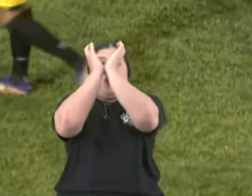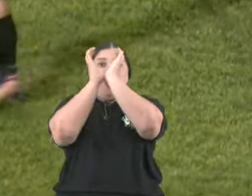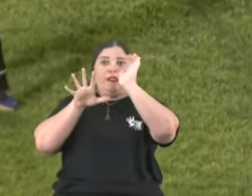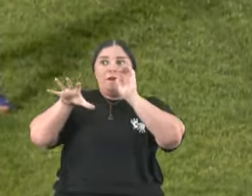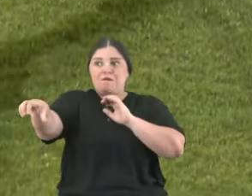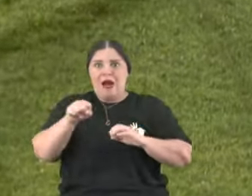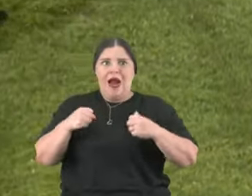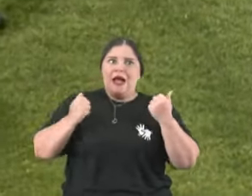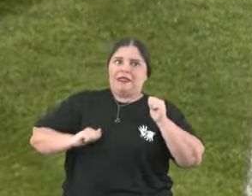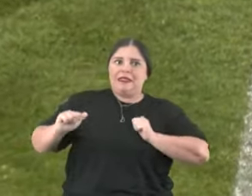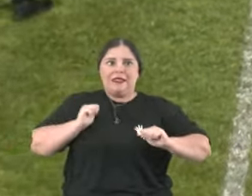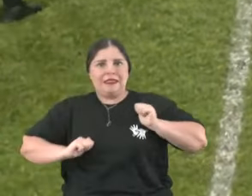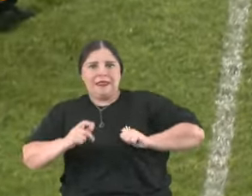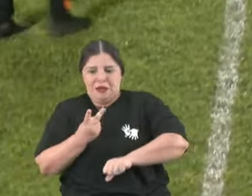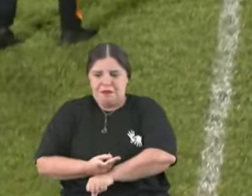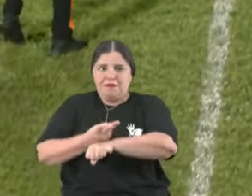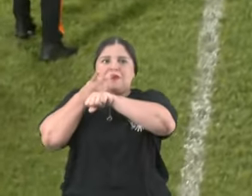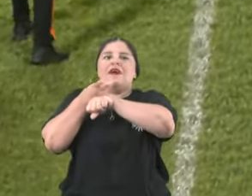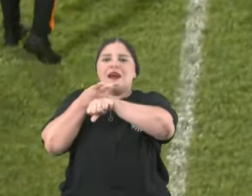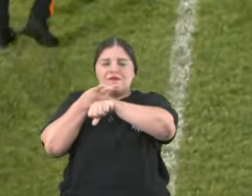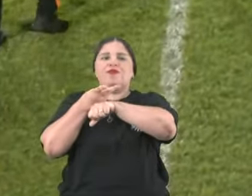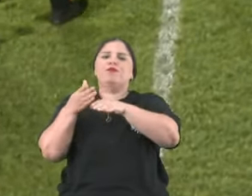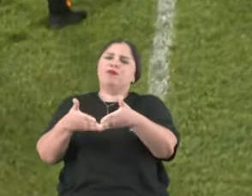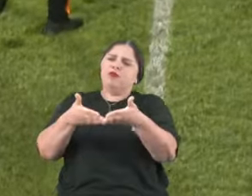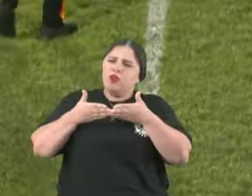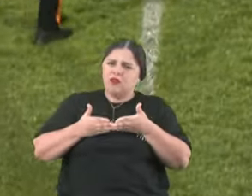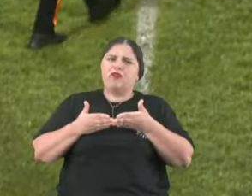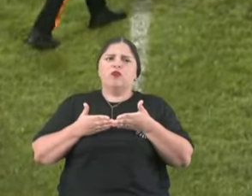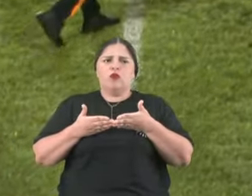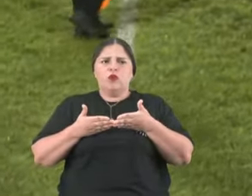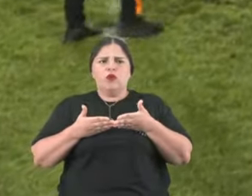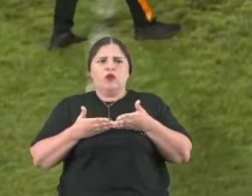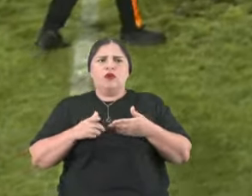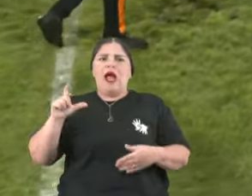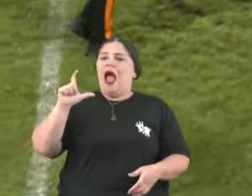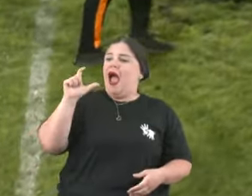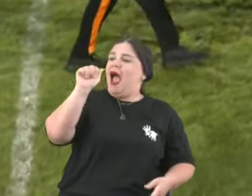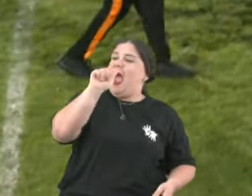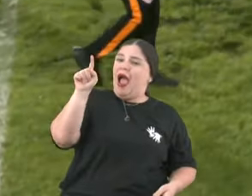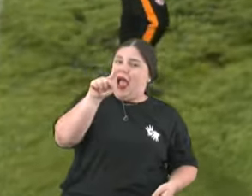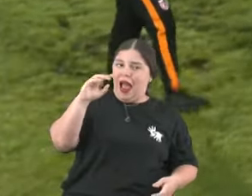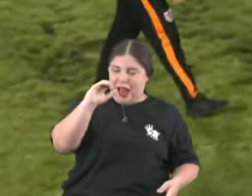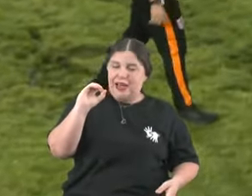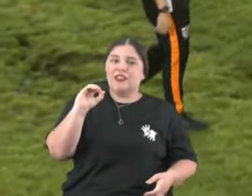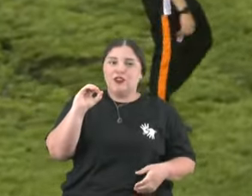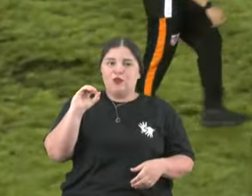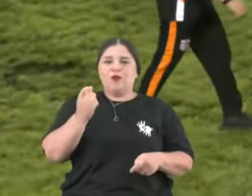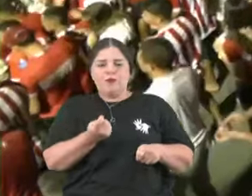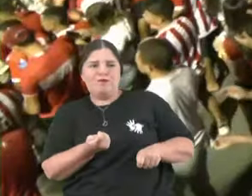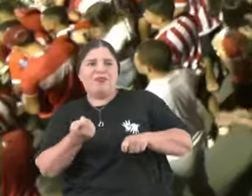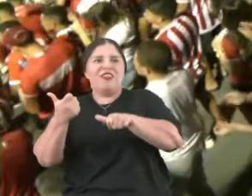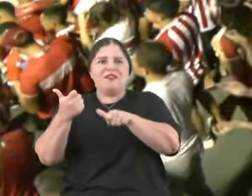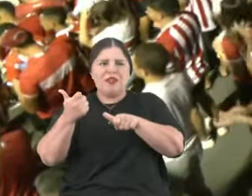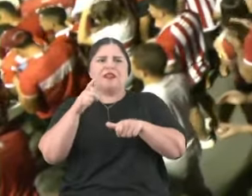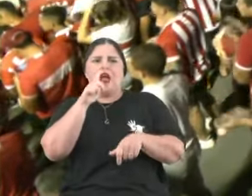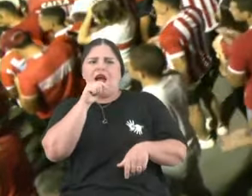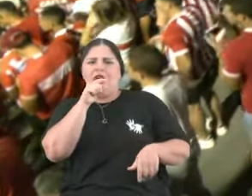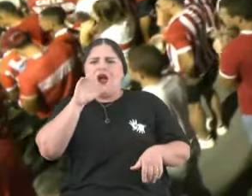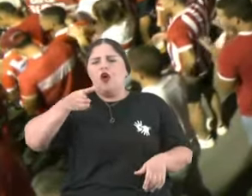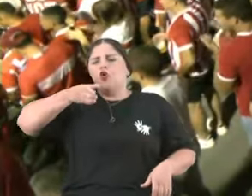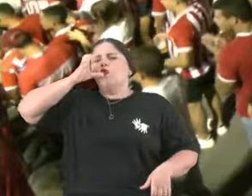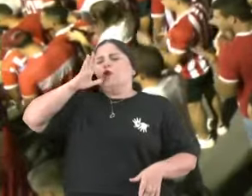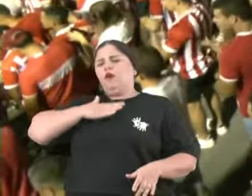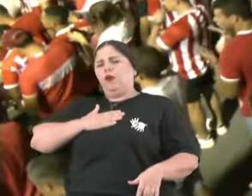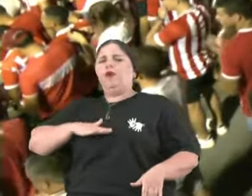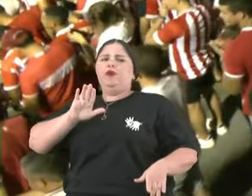Pega o troféu com o Roberto, por favor. O troféu, cartão Azul Benefício. Vou deixar tu tomar essa aguinha até para acalmar